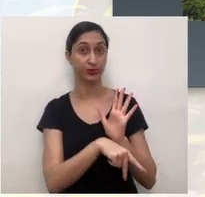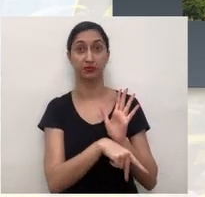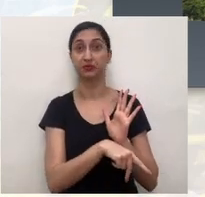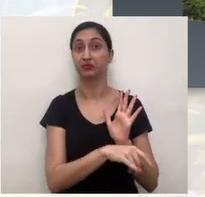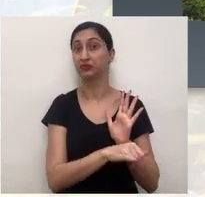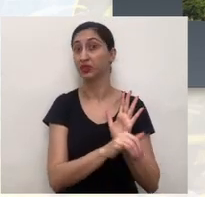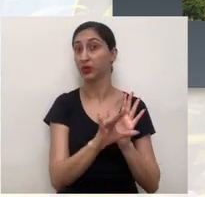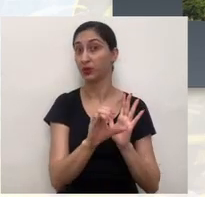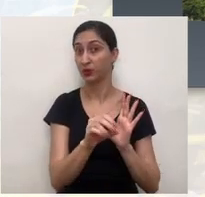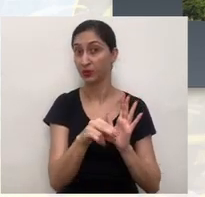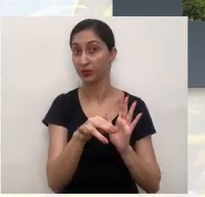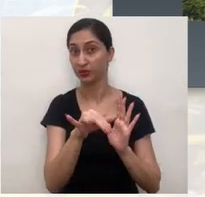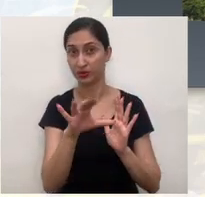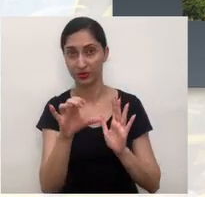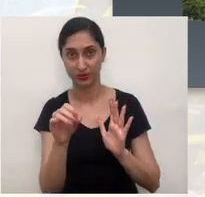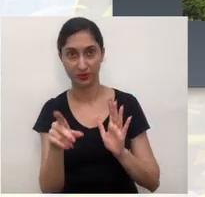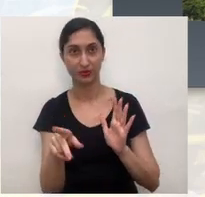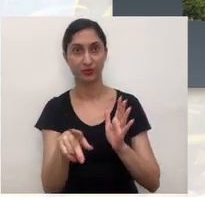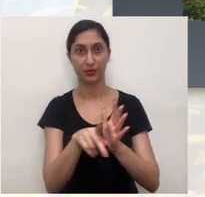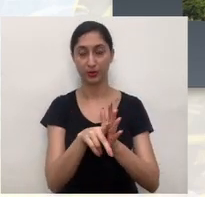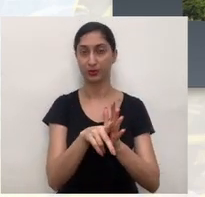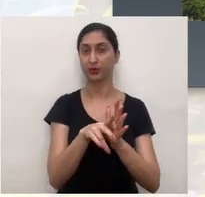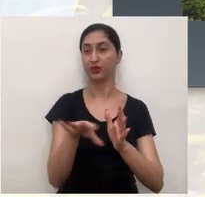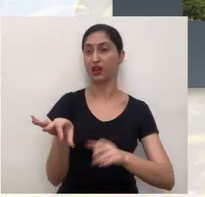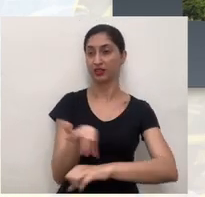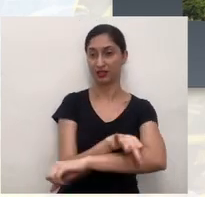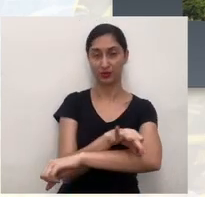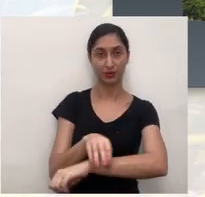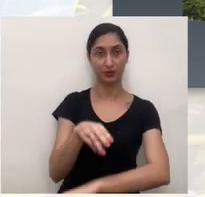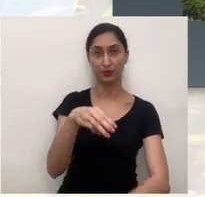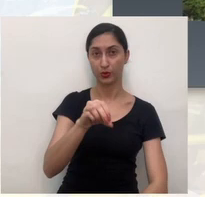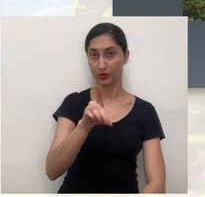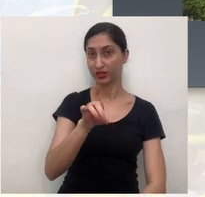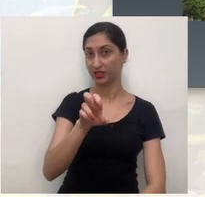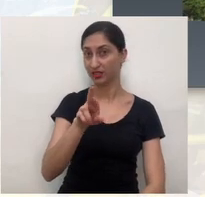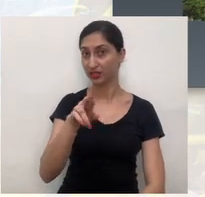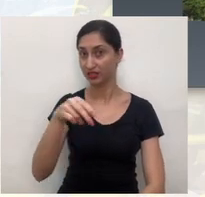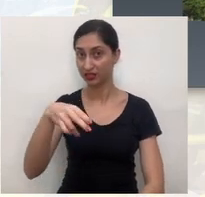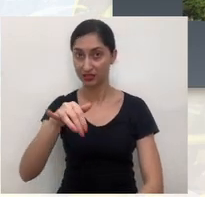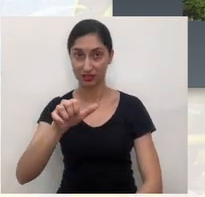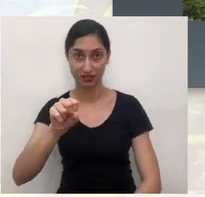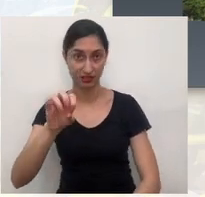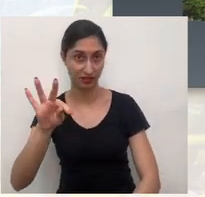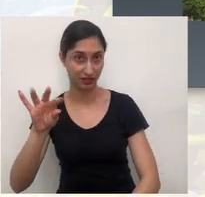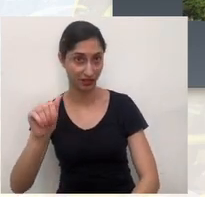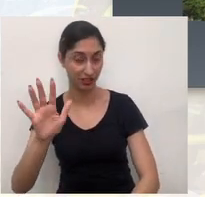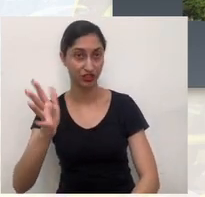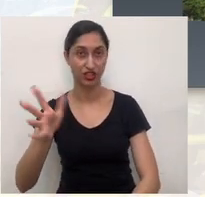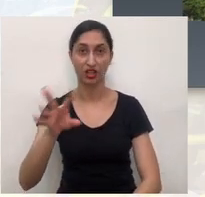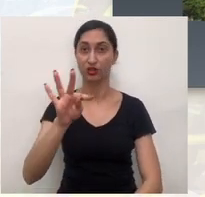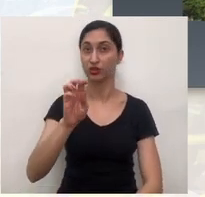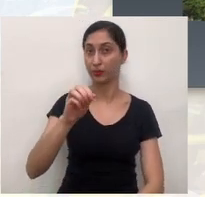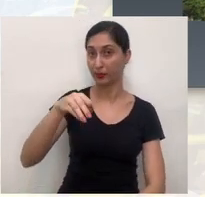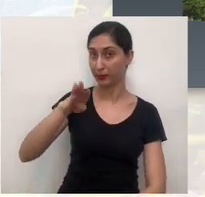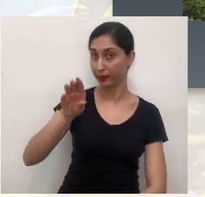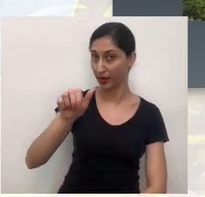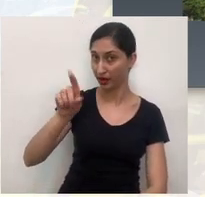icônico do Rino Leve, de arquitetura modernista, tombado pelo IPHAN, né, juntamente